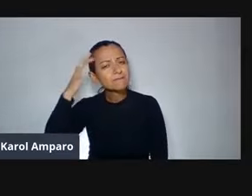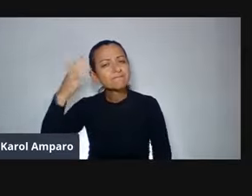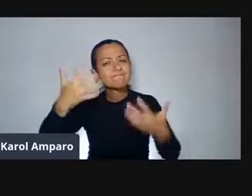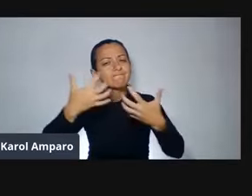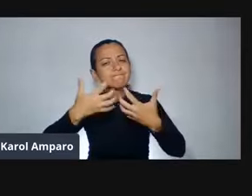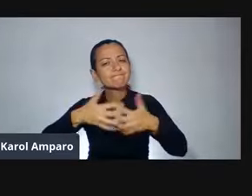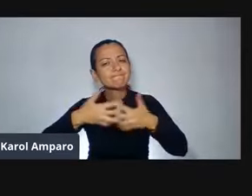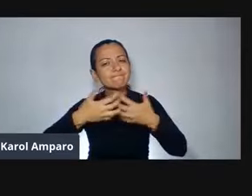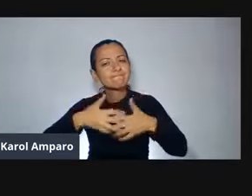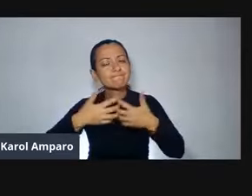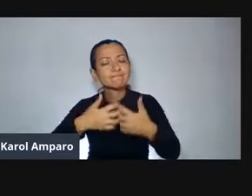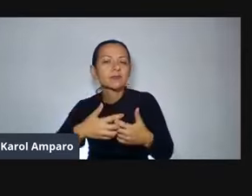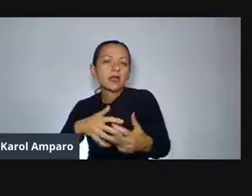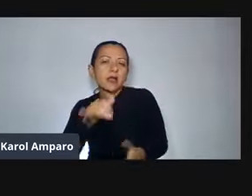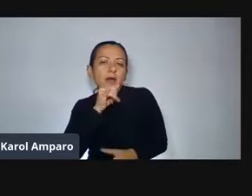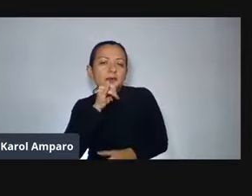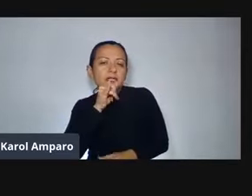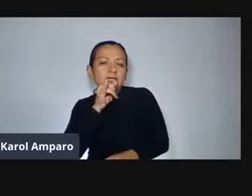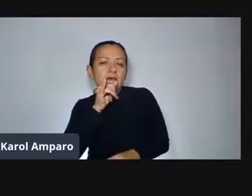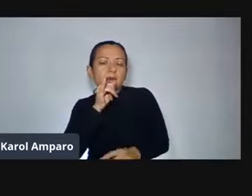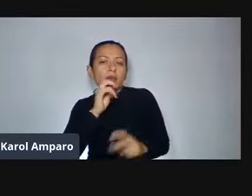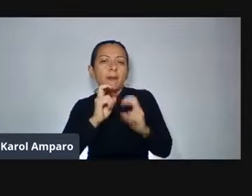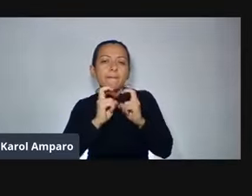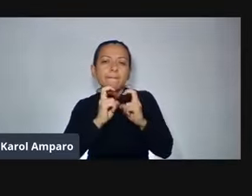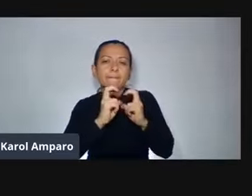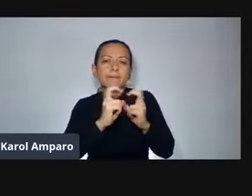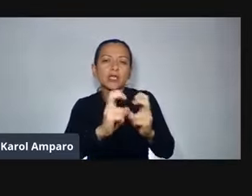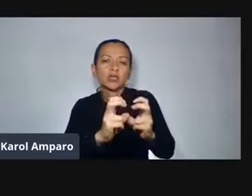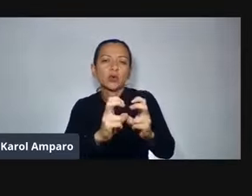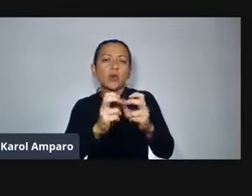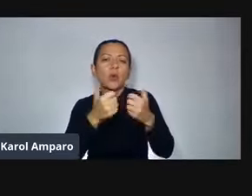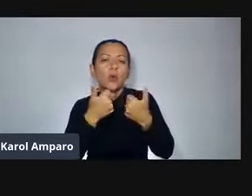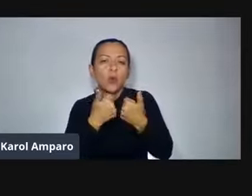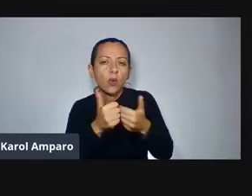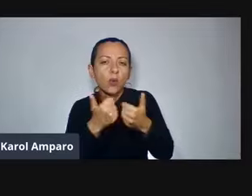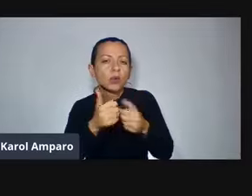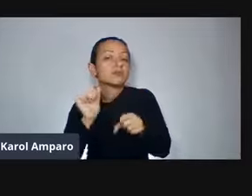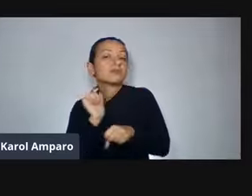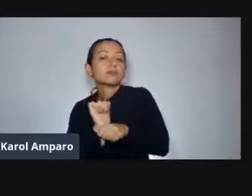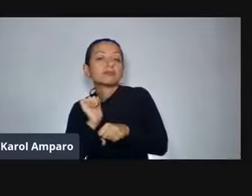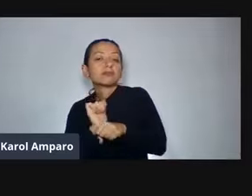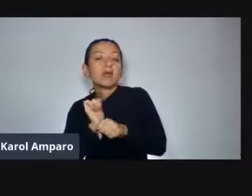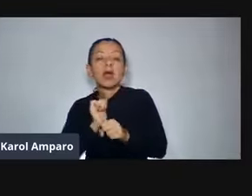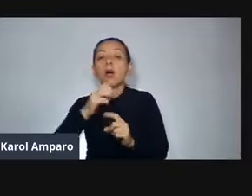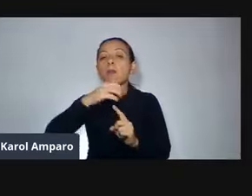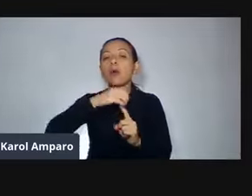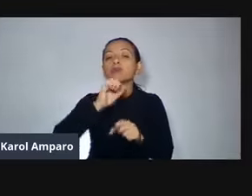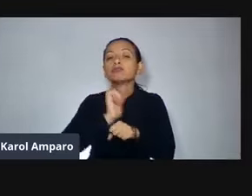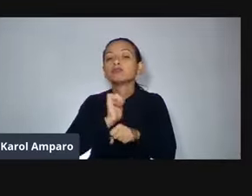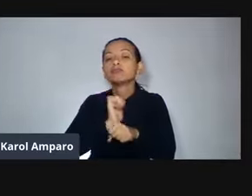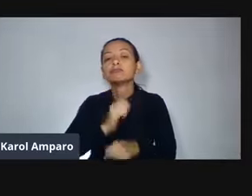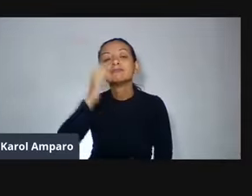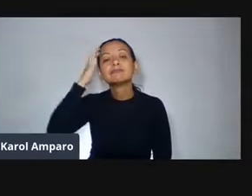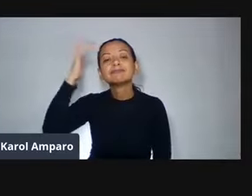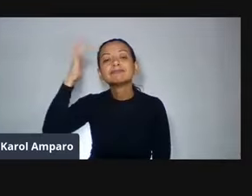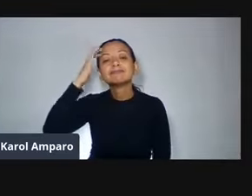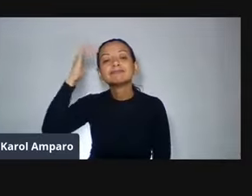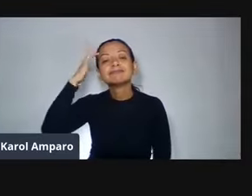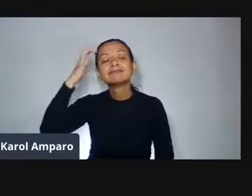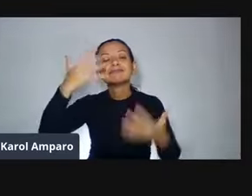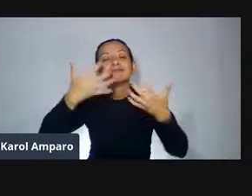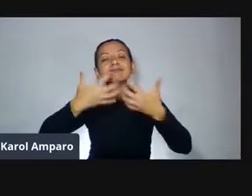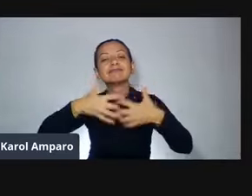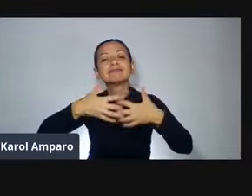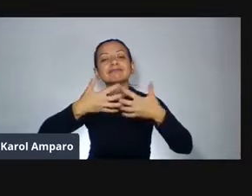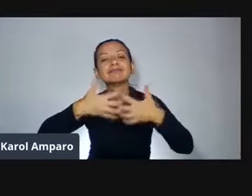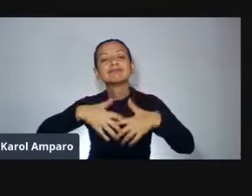estamos esperando o metrô, estamos esperando o ônibus e tudo mais, né? Quem sabe, de repente, estamos assim e